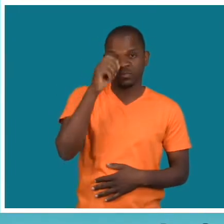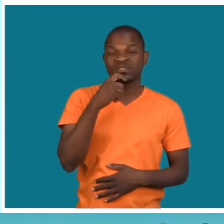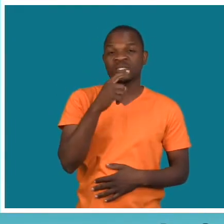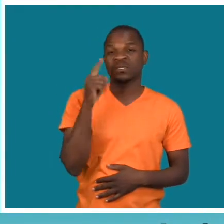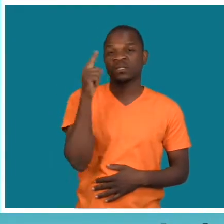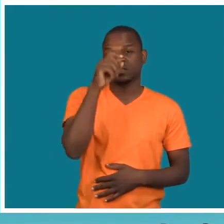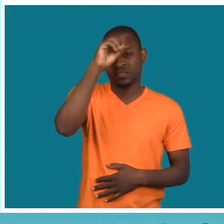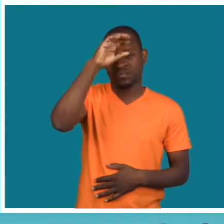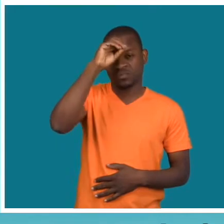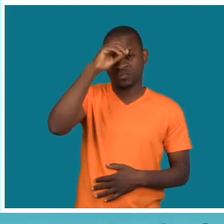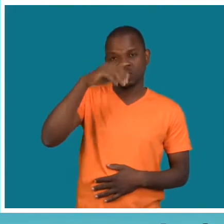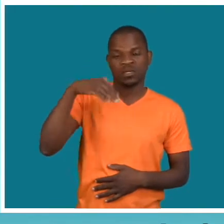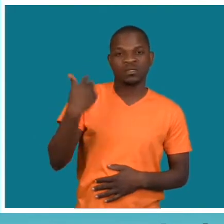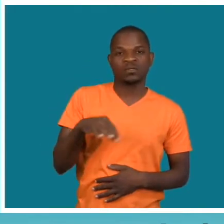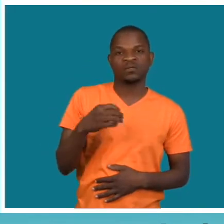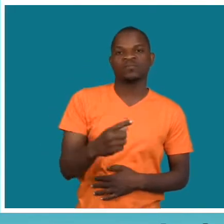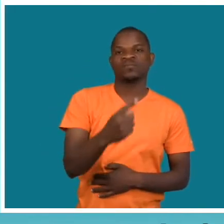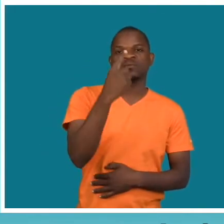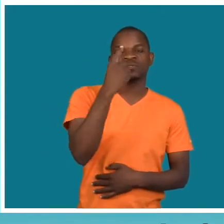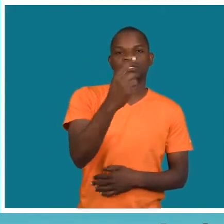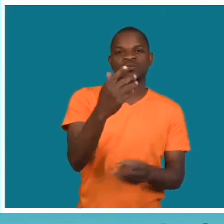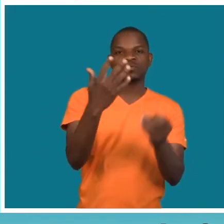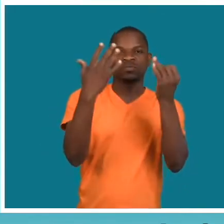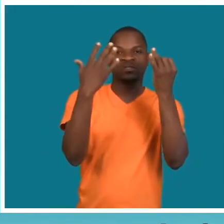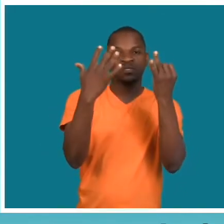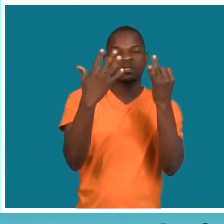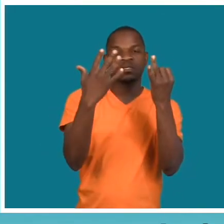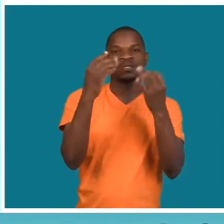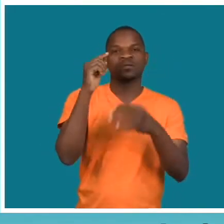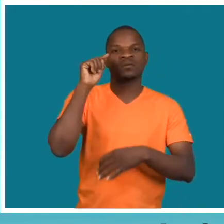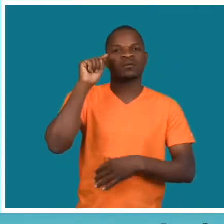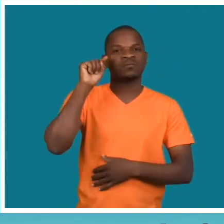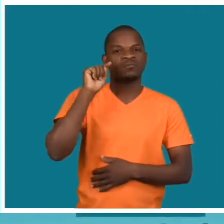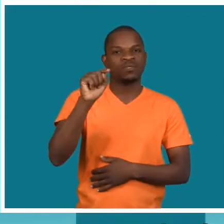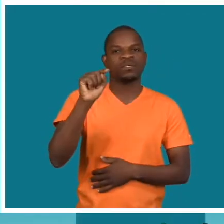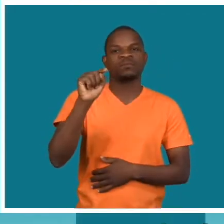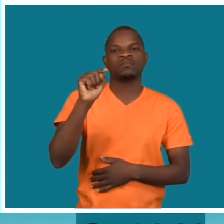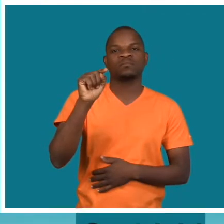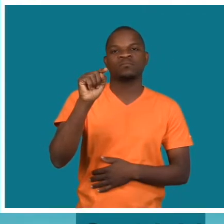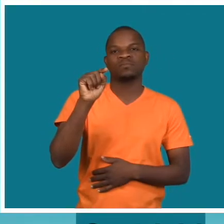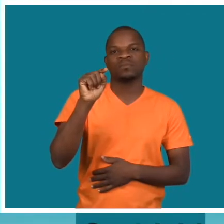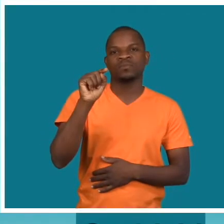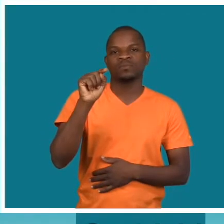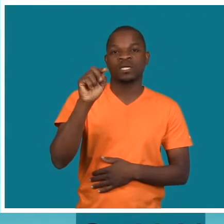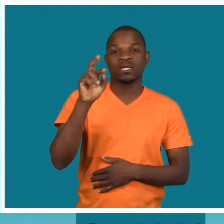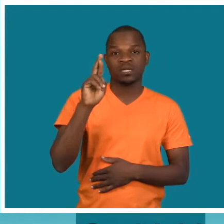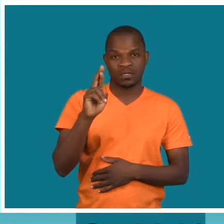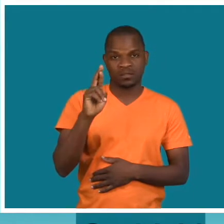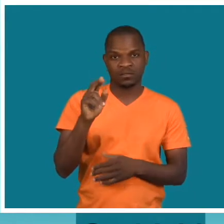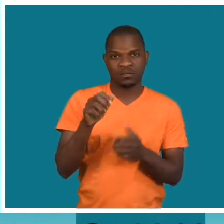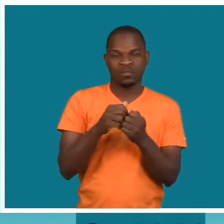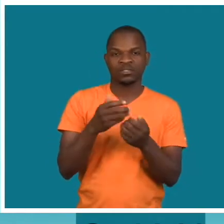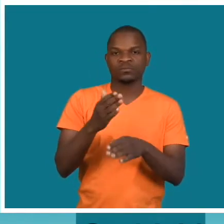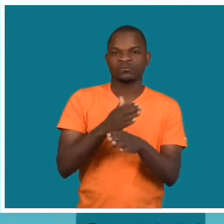Próteses, todas elas novas, são 170 mil randes. E quando eu insisti,